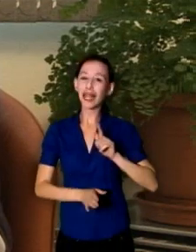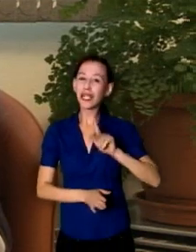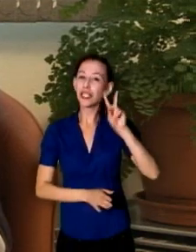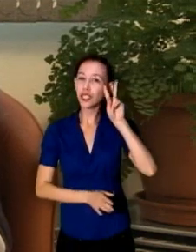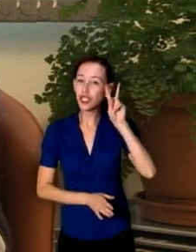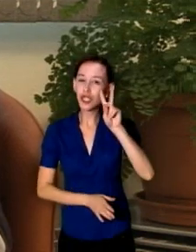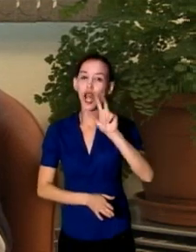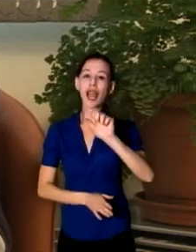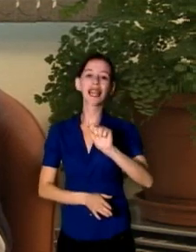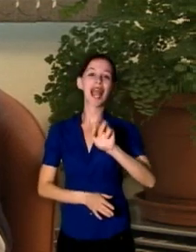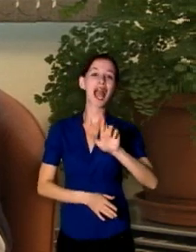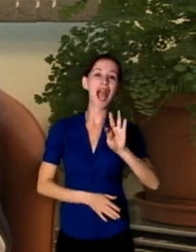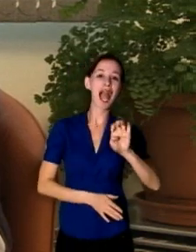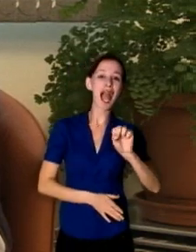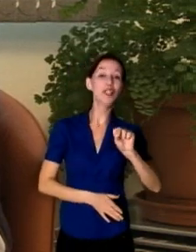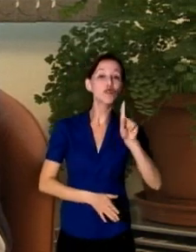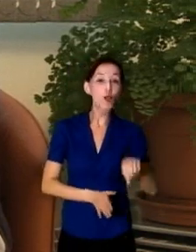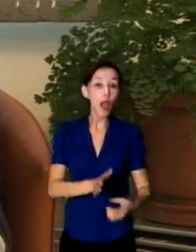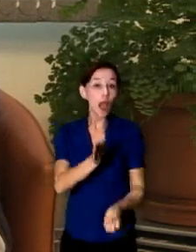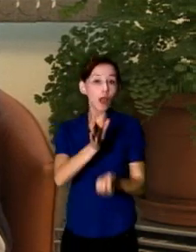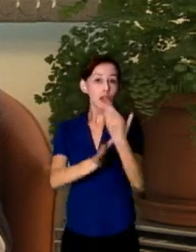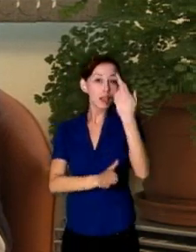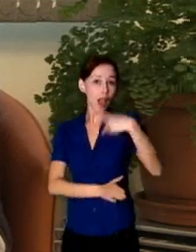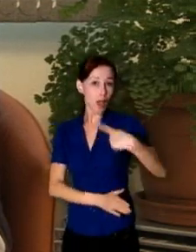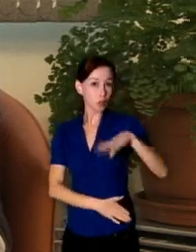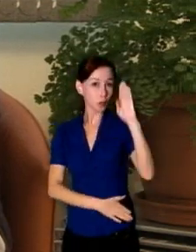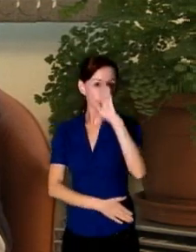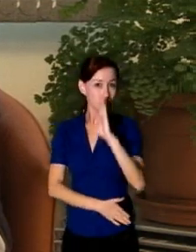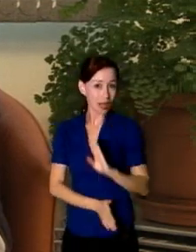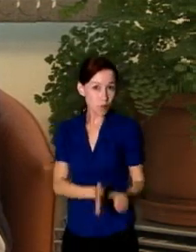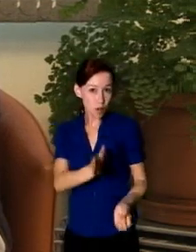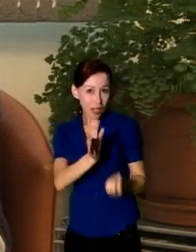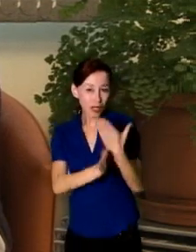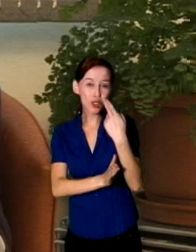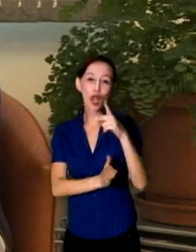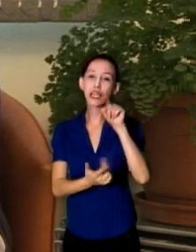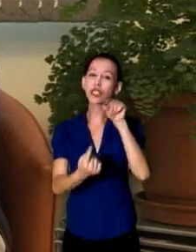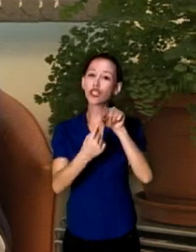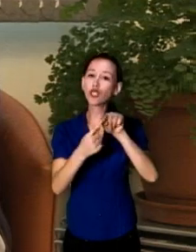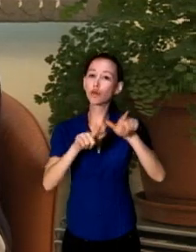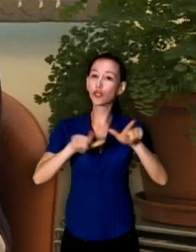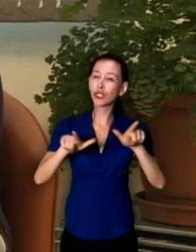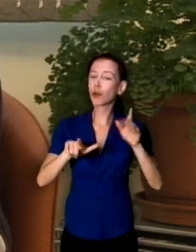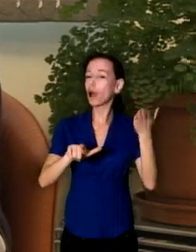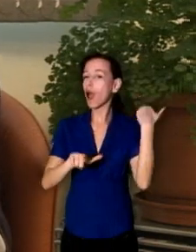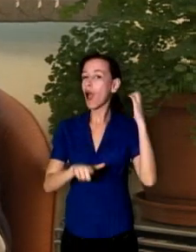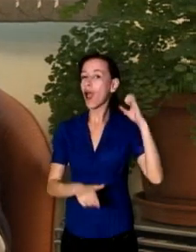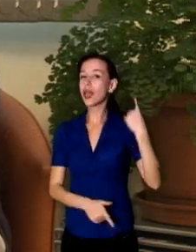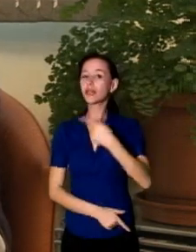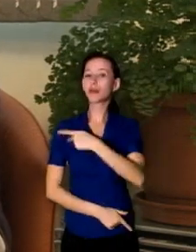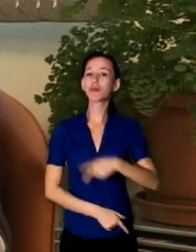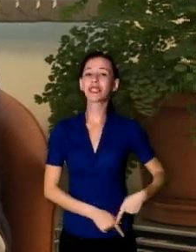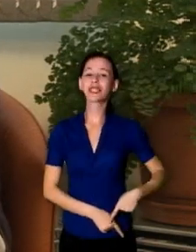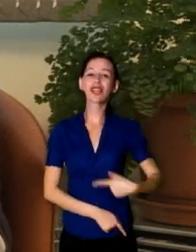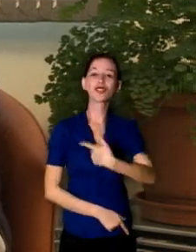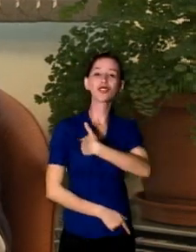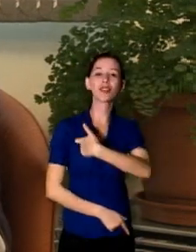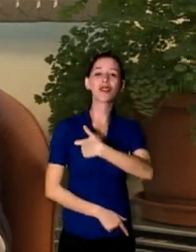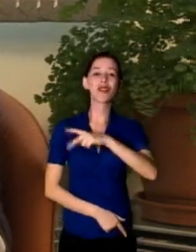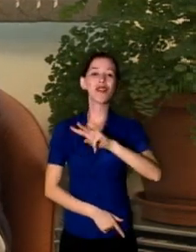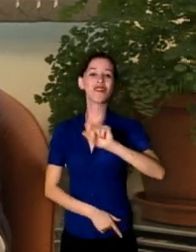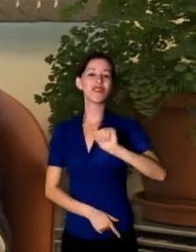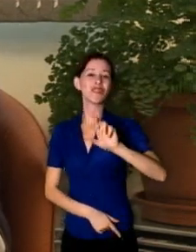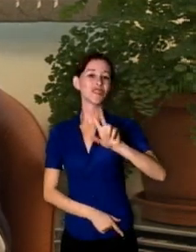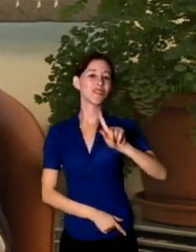foi criado no Brasil esse serviço, esse sistema, ainda na era Vargas, como uma